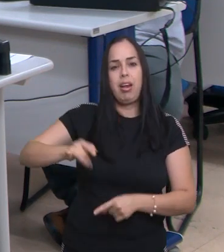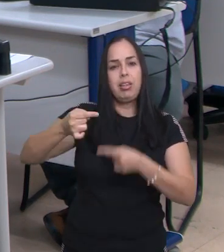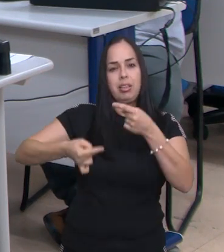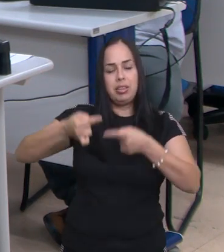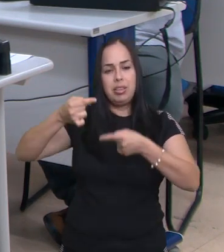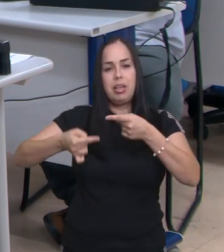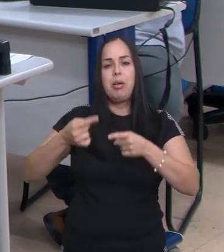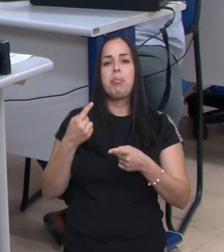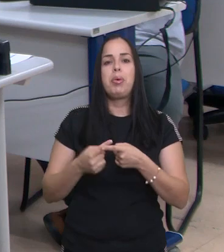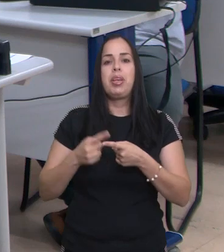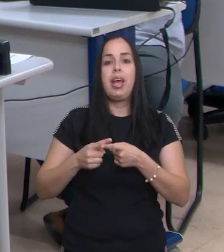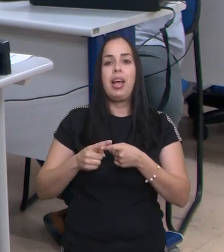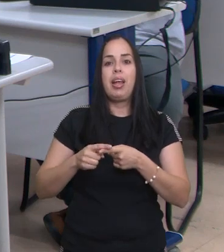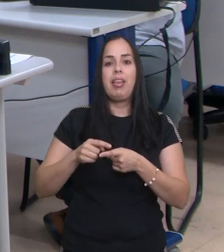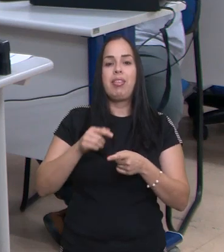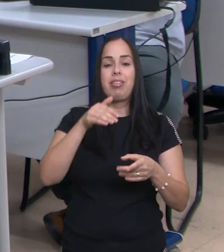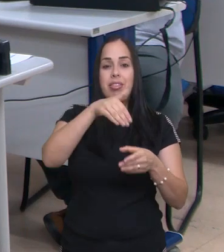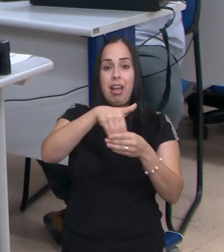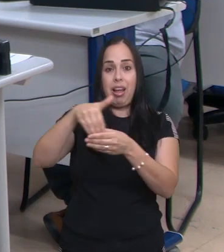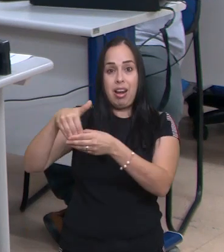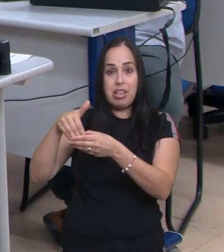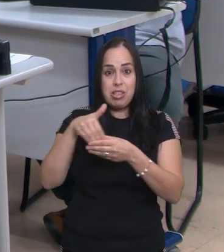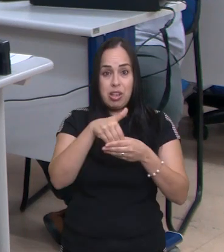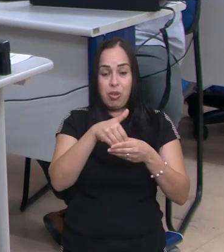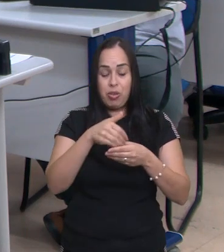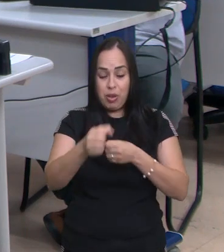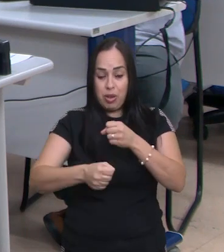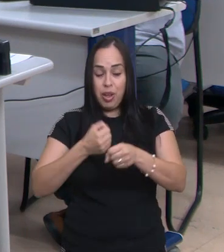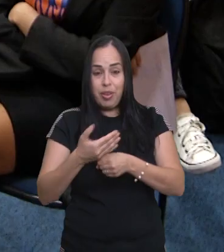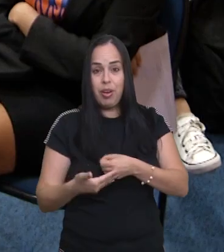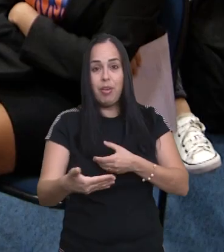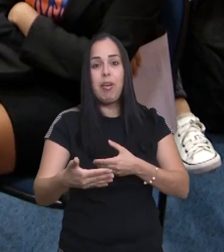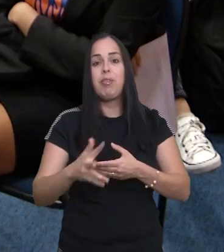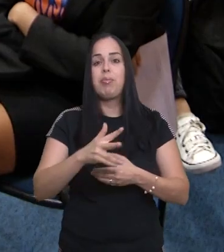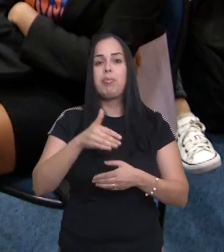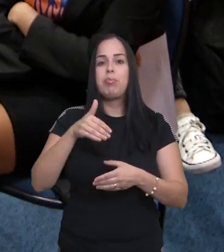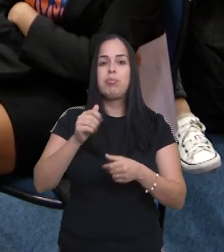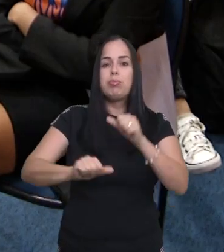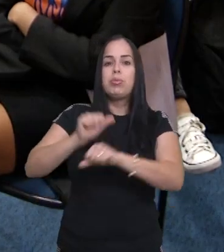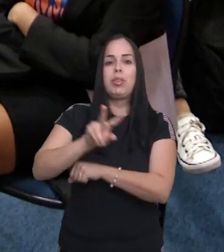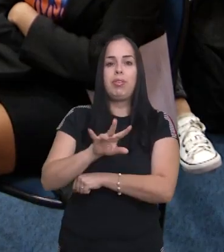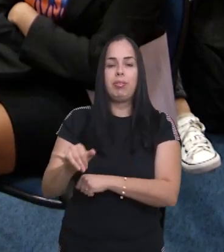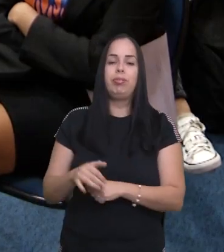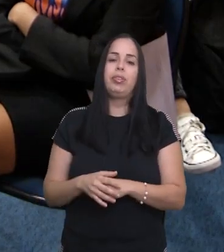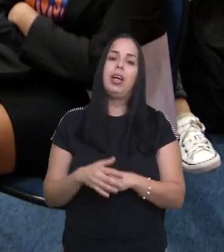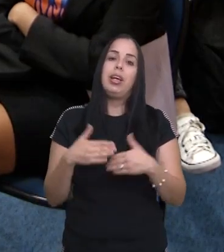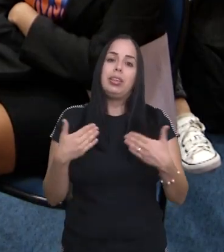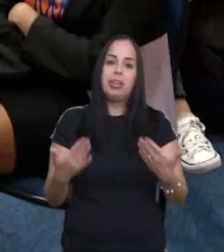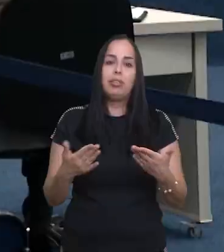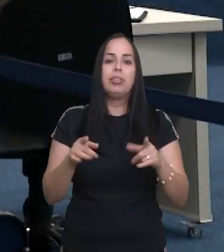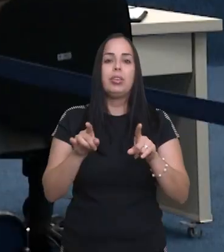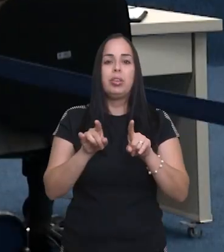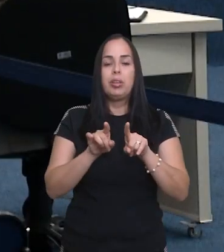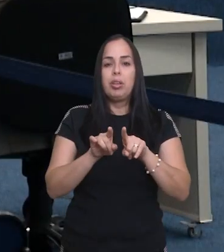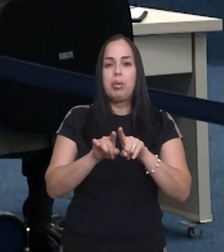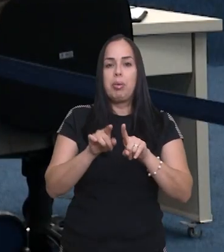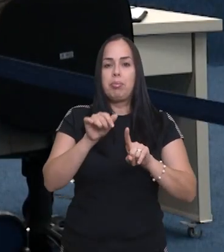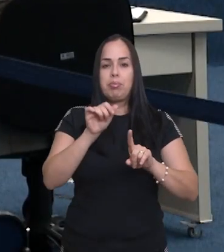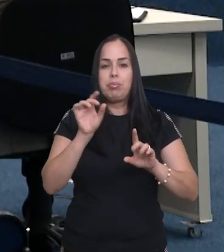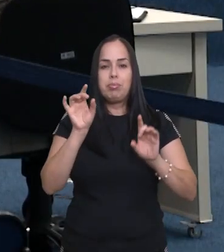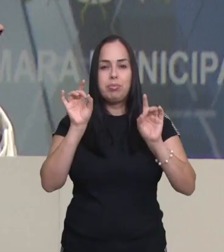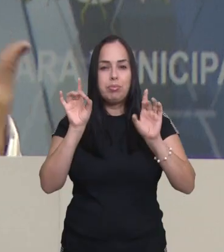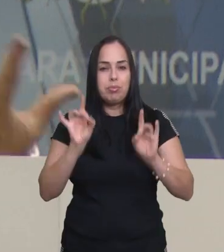em função das mudanças previstas nas eleições deste ano. Como parte das comemorações pelo Mês das Mulheres, a Câmara